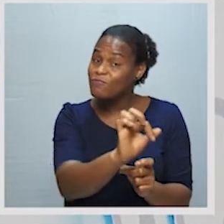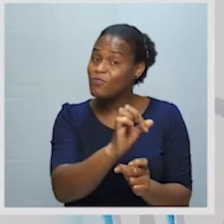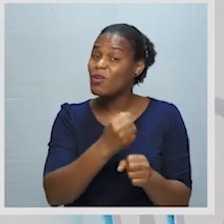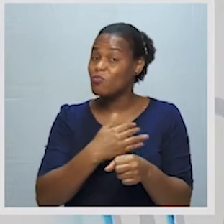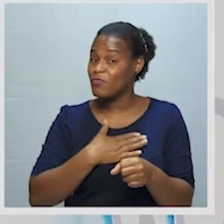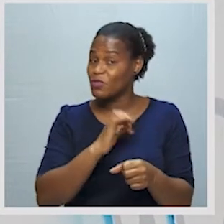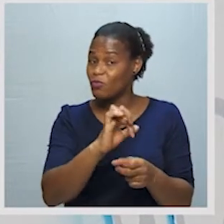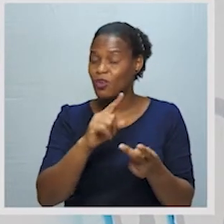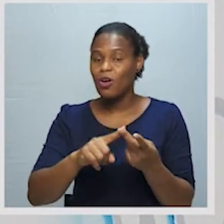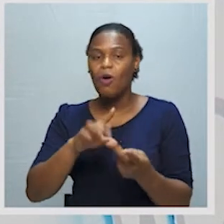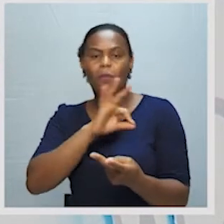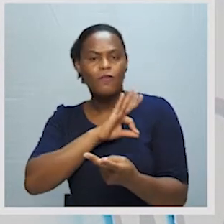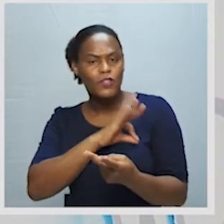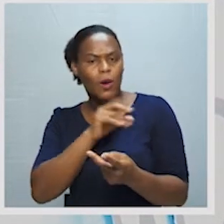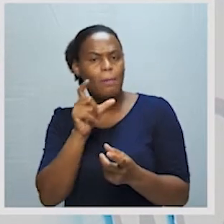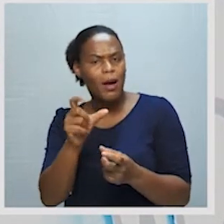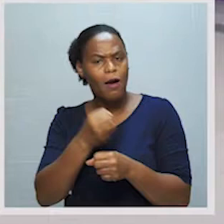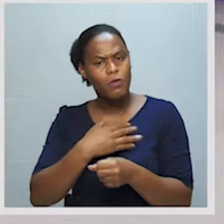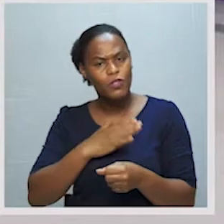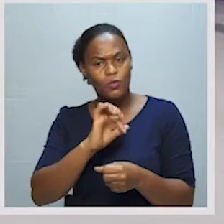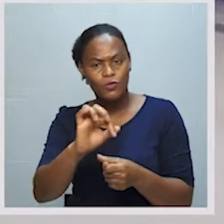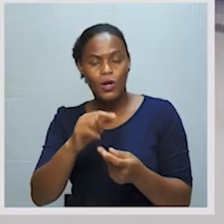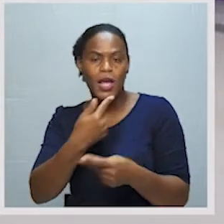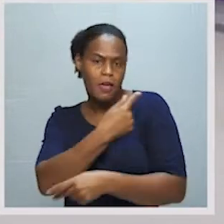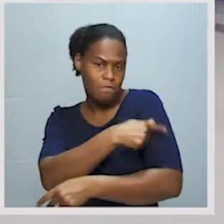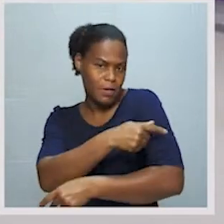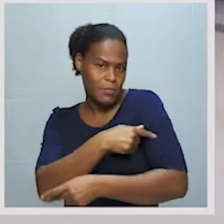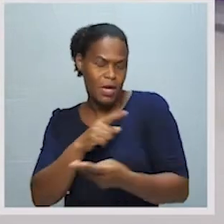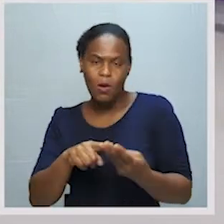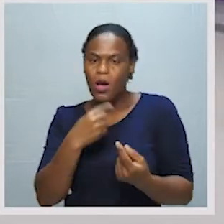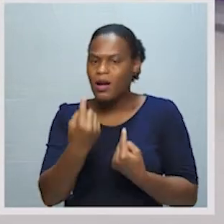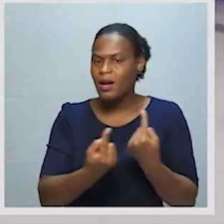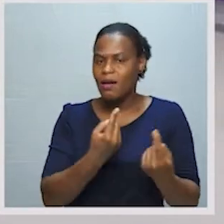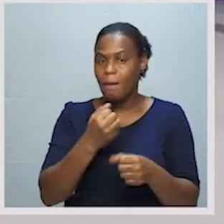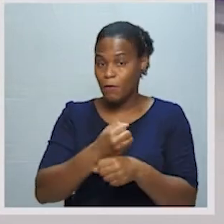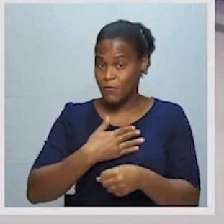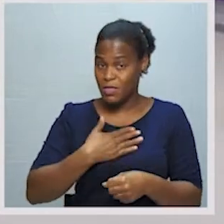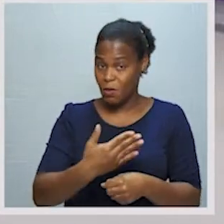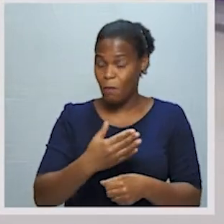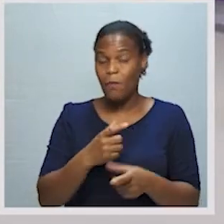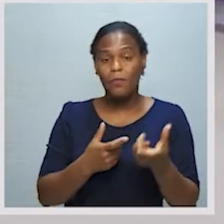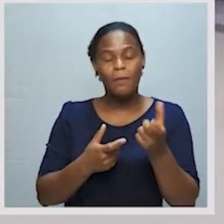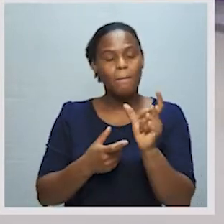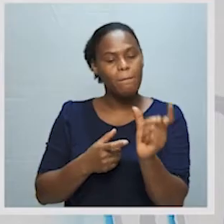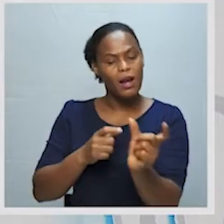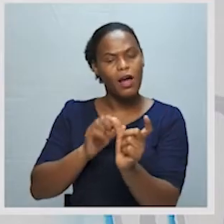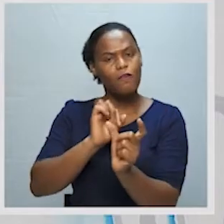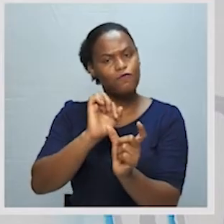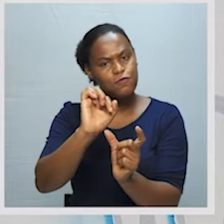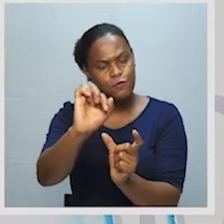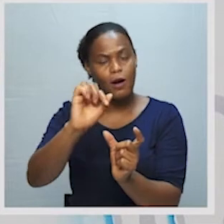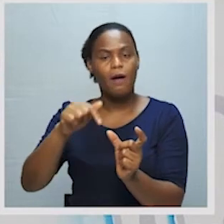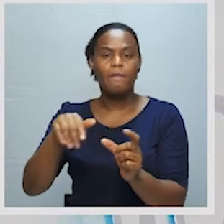seus vocábulos, os professores, os enfermeiros, cada profissão tem os seus